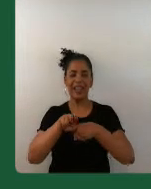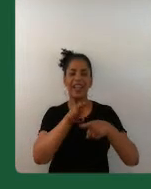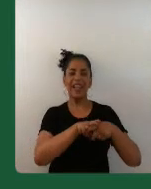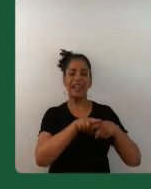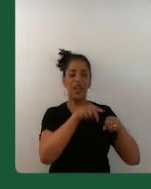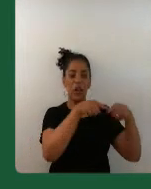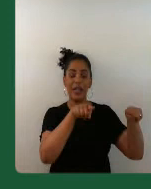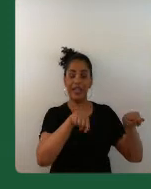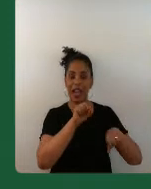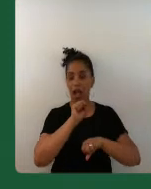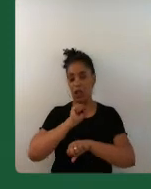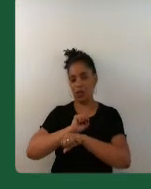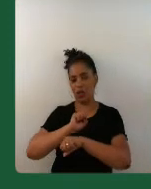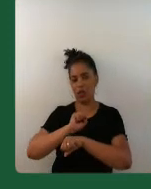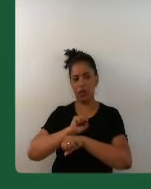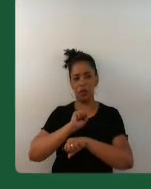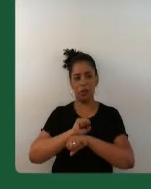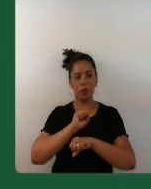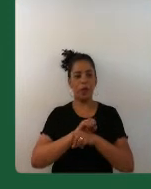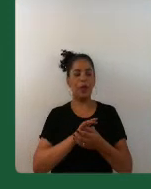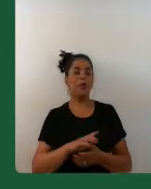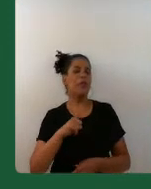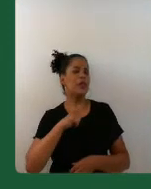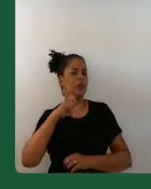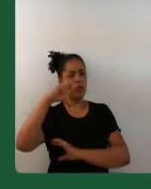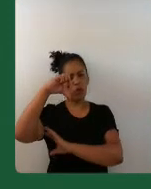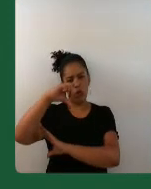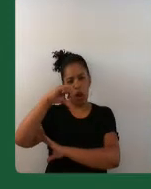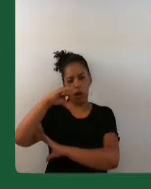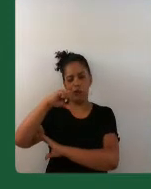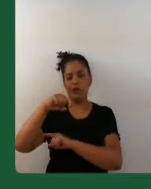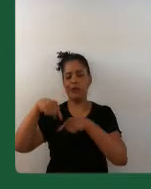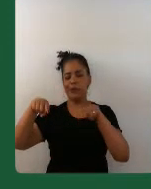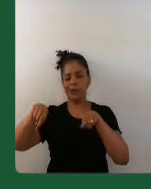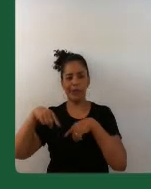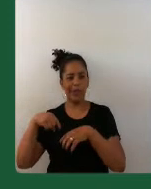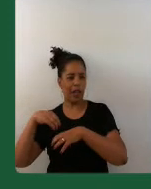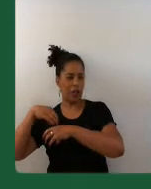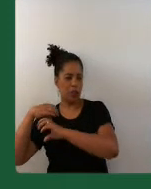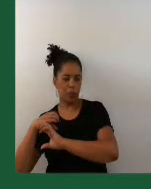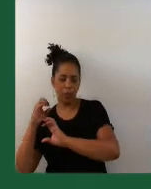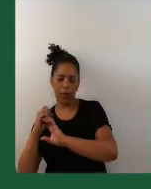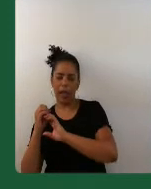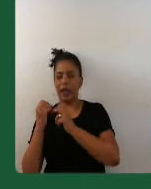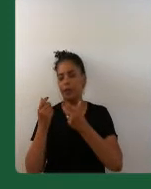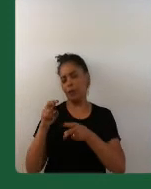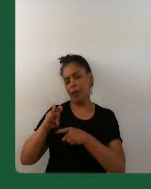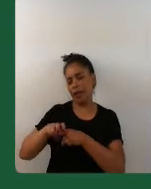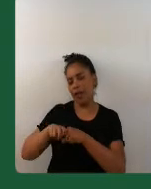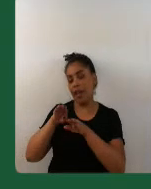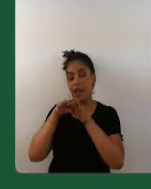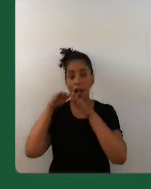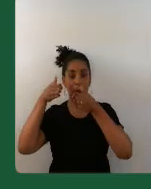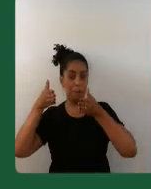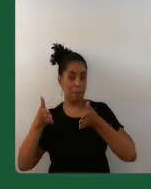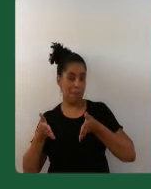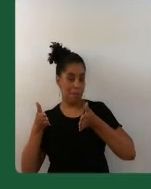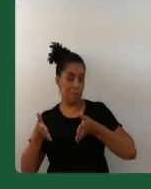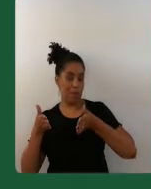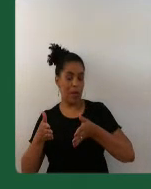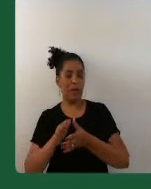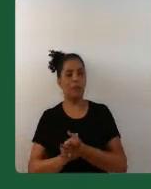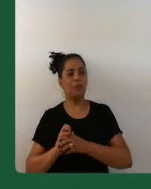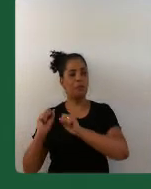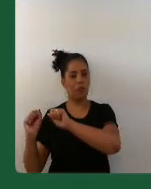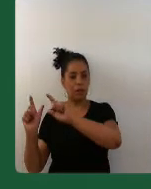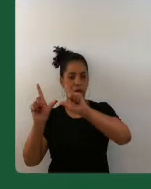espera, né? 9 salas de ambulatório, podemos ver uma das salas com cadeira, mesa, né? As